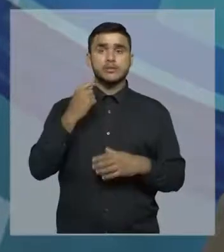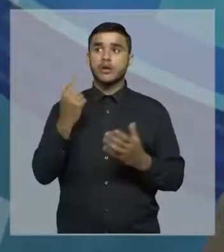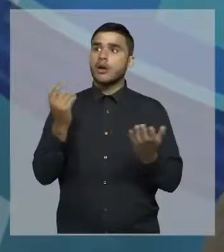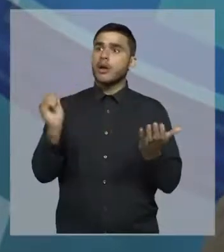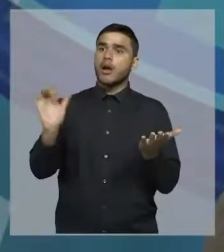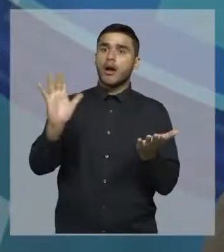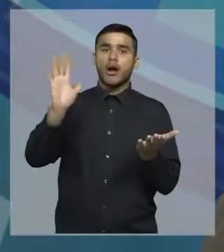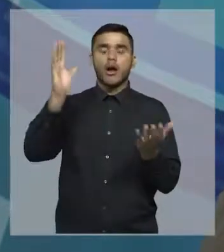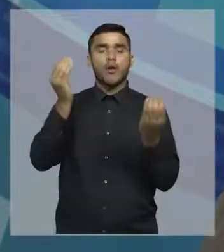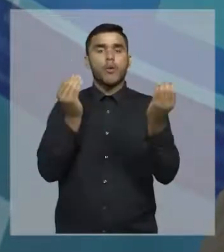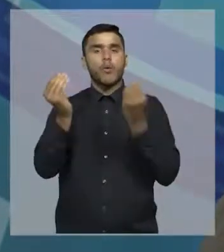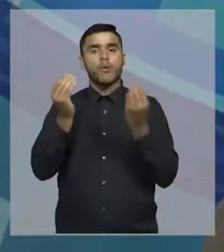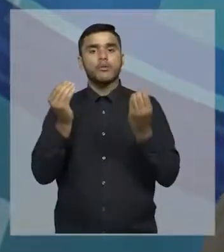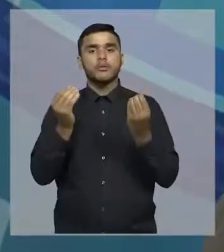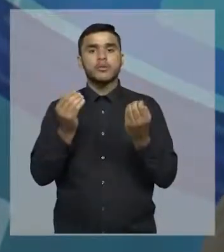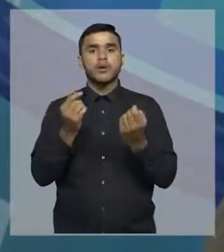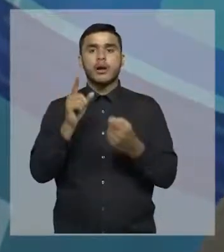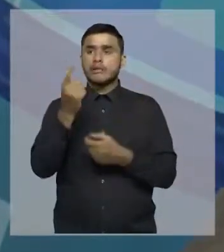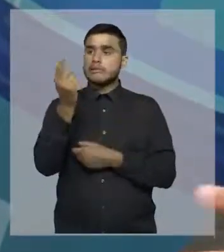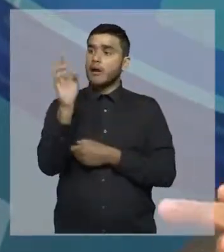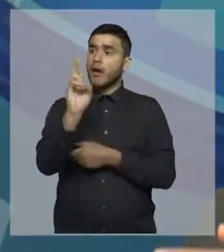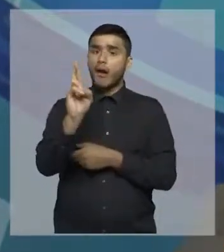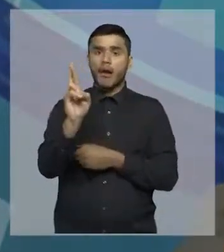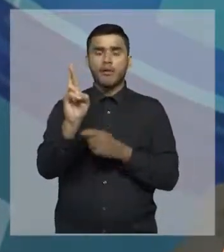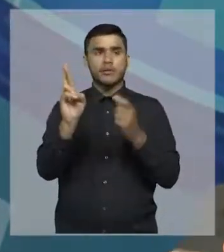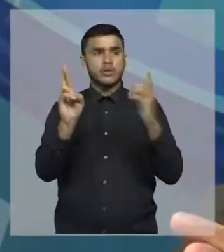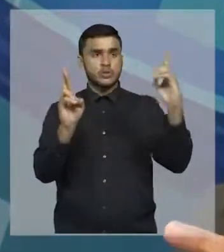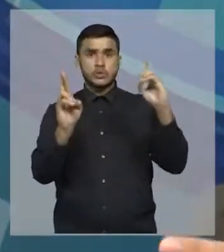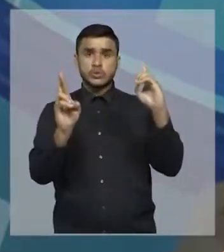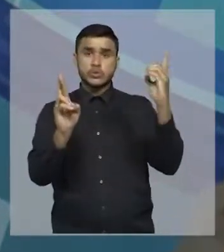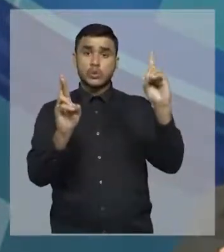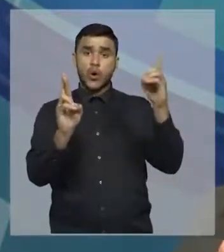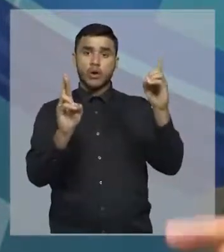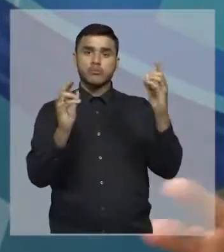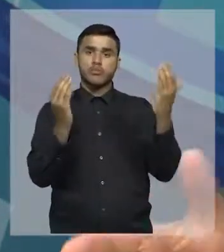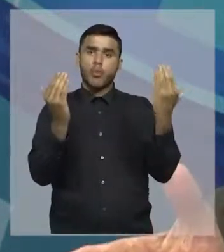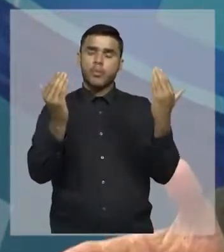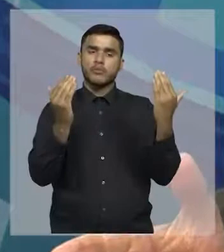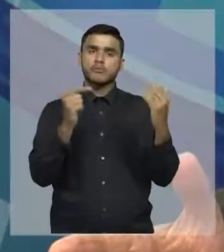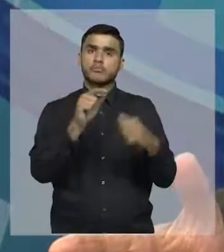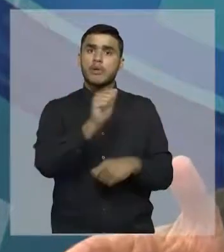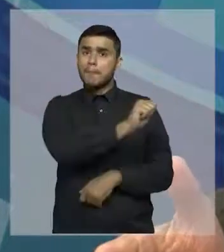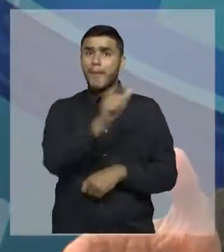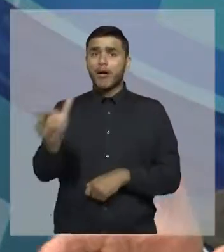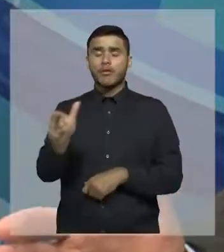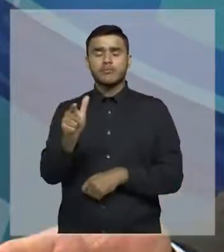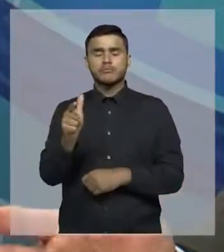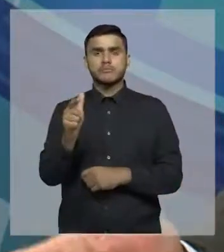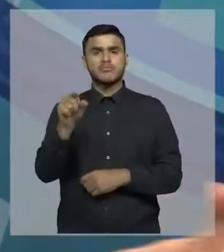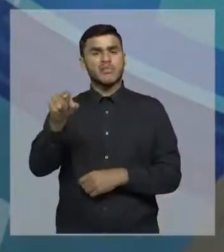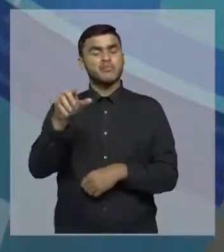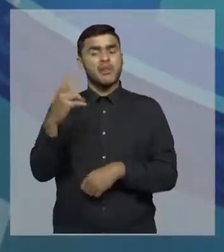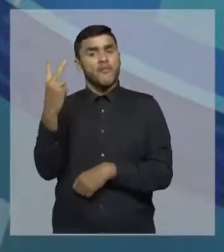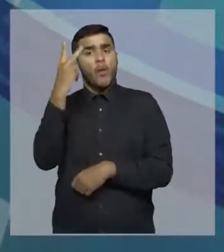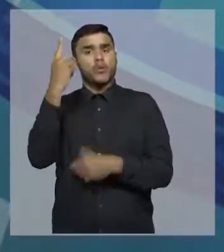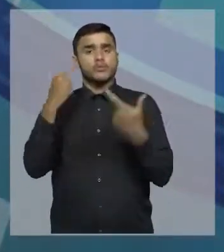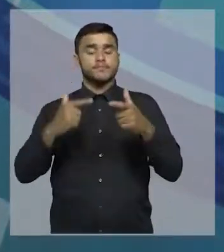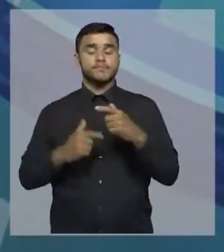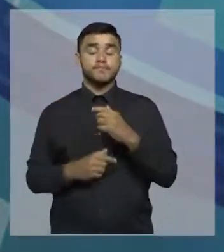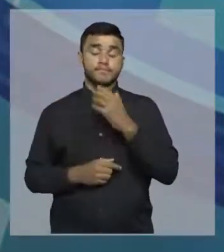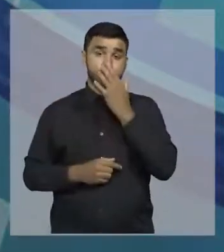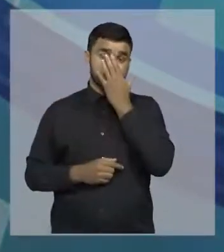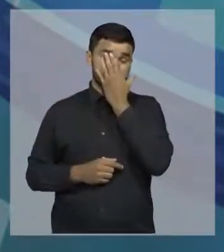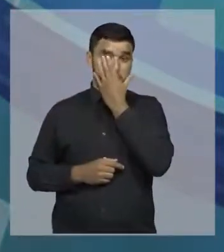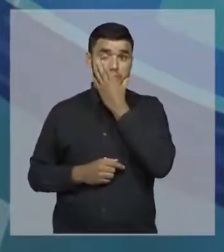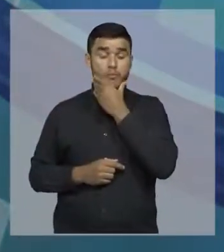da desvalorização do real em face do dólar, né? Por outro lado, houve um momento que nós queríamos salvar o Brasil às expensas